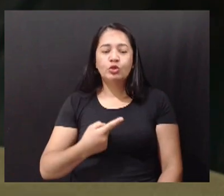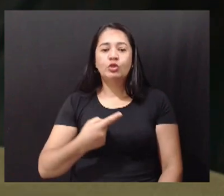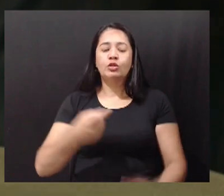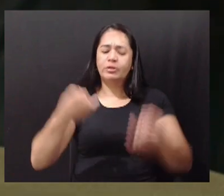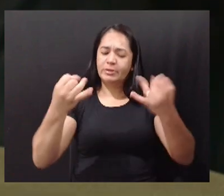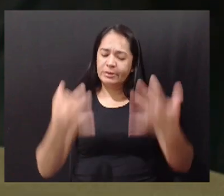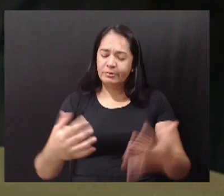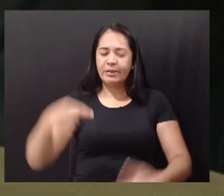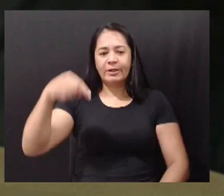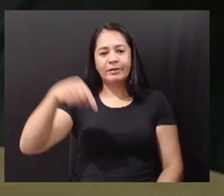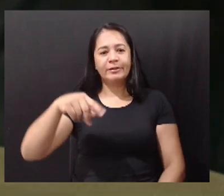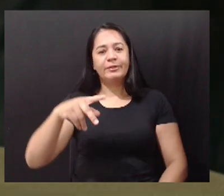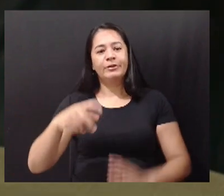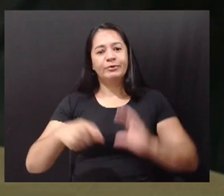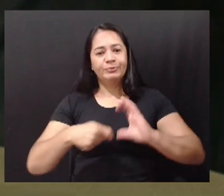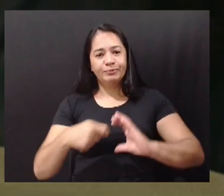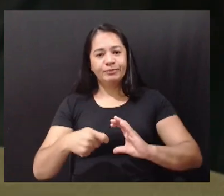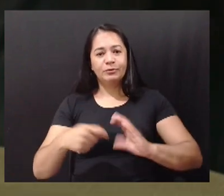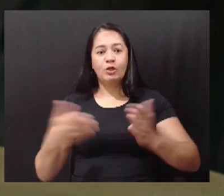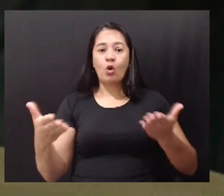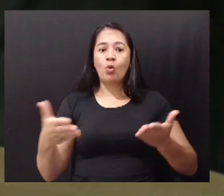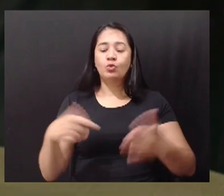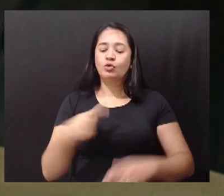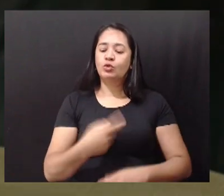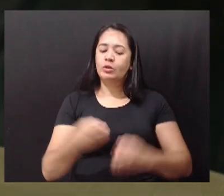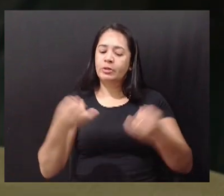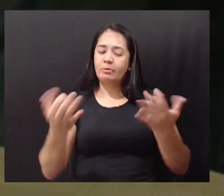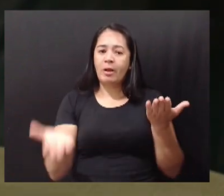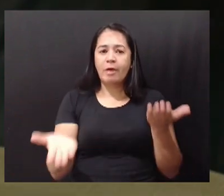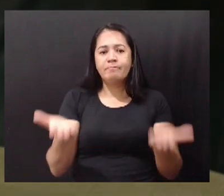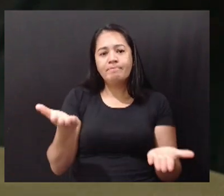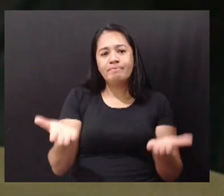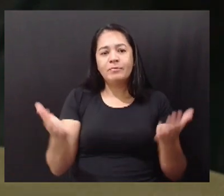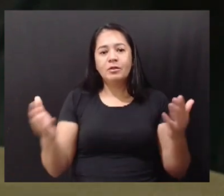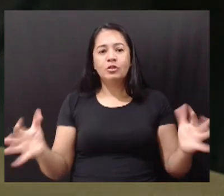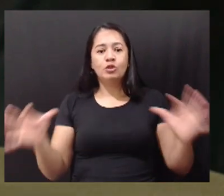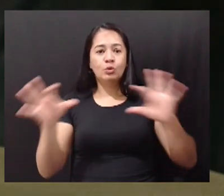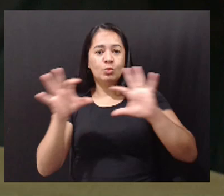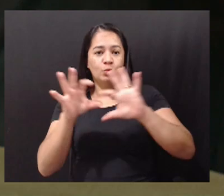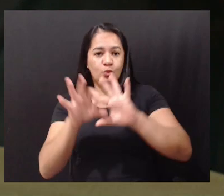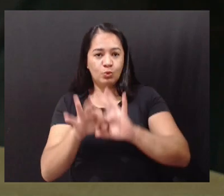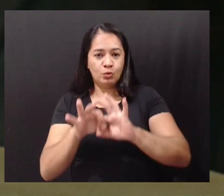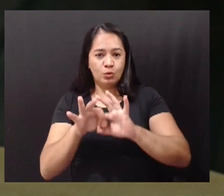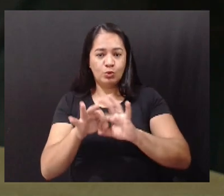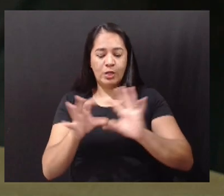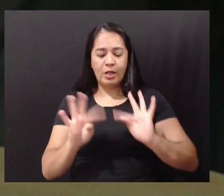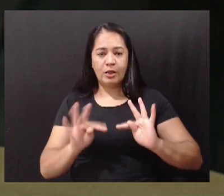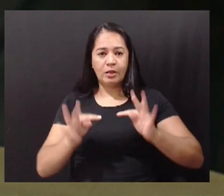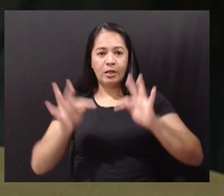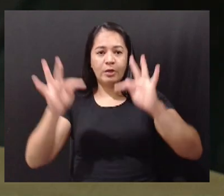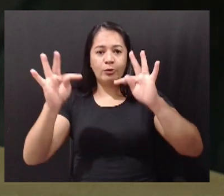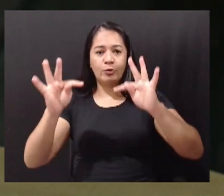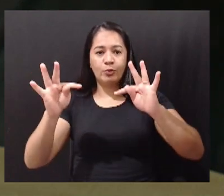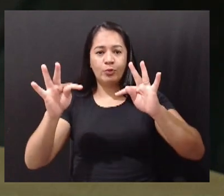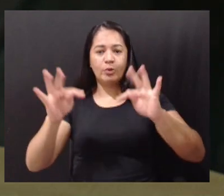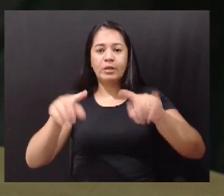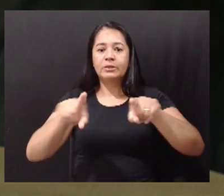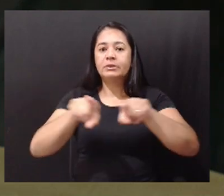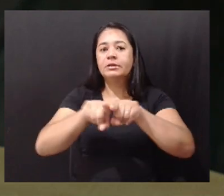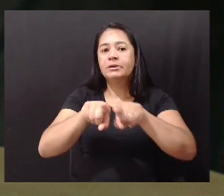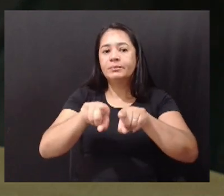a gente fala desse equilíbrio aliado a essas tecnologias e também a